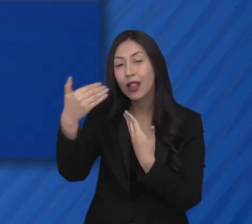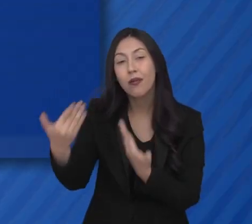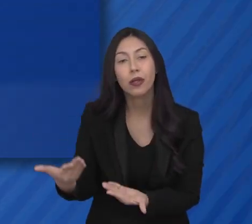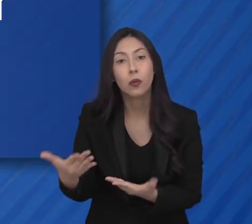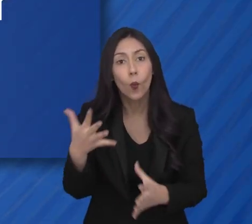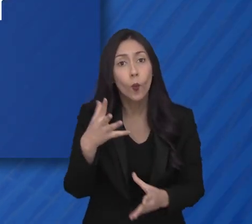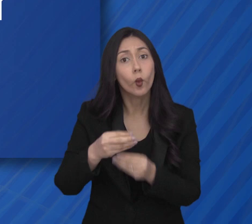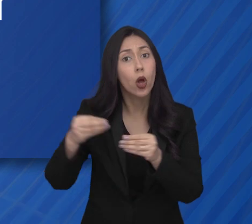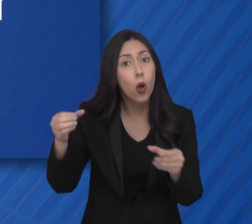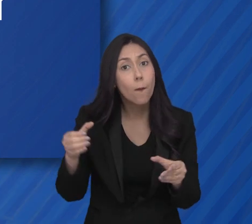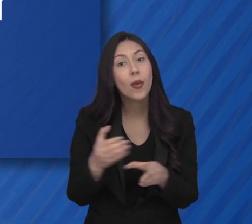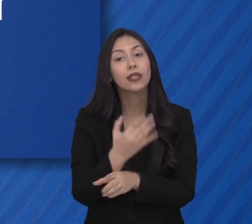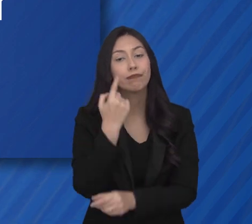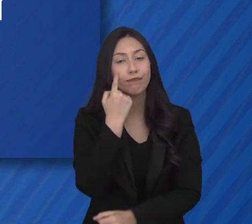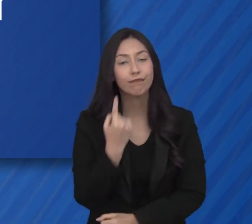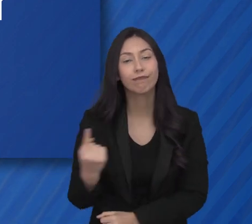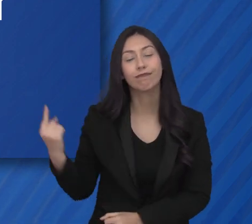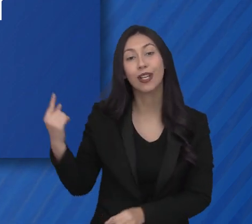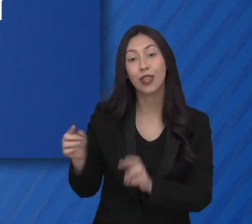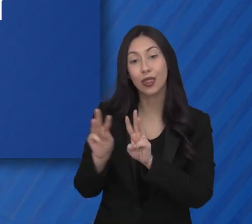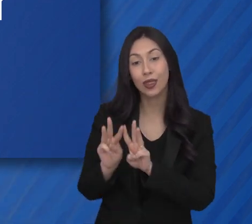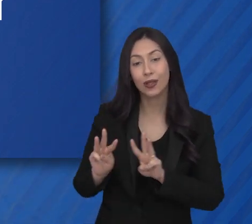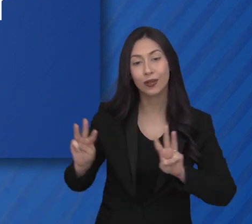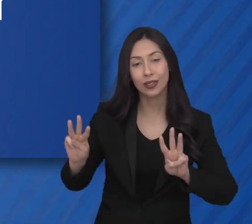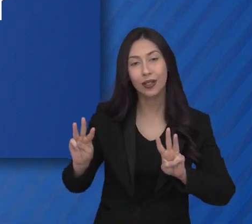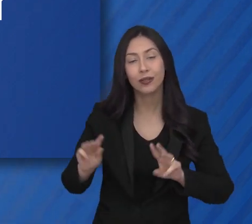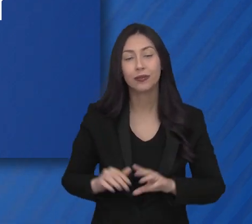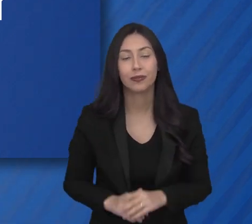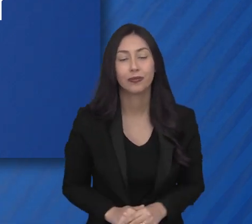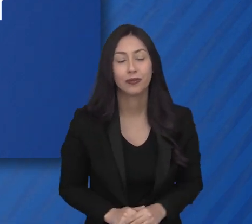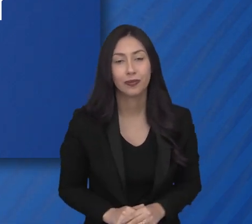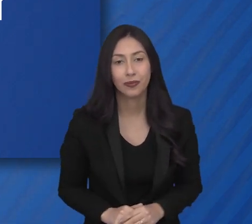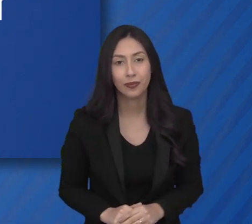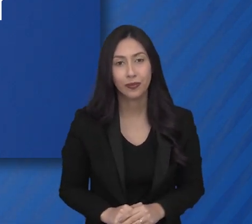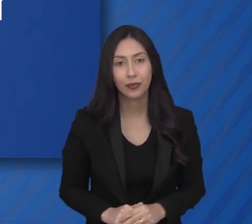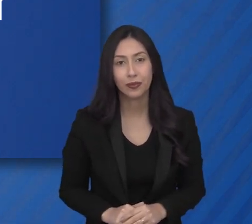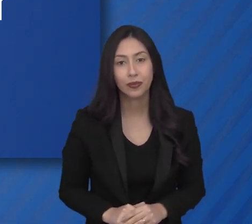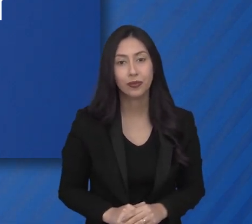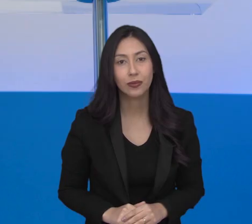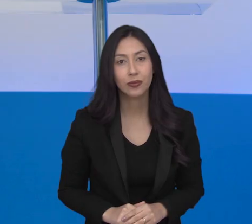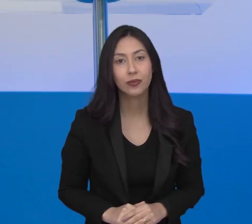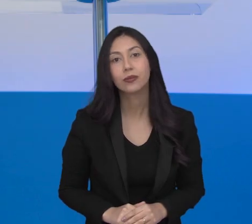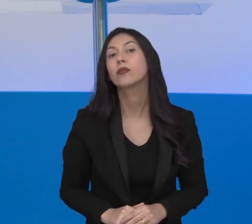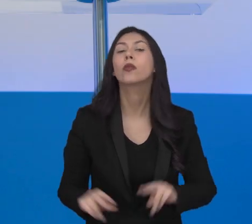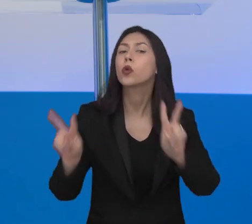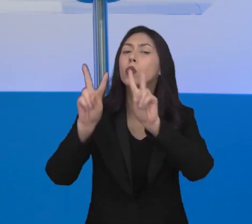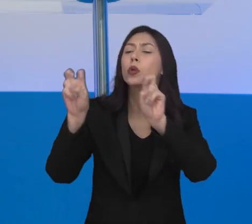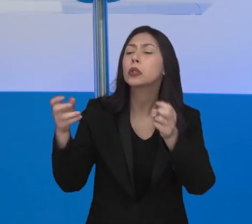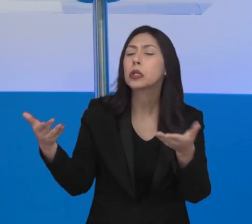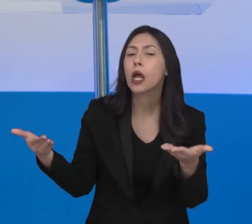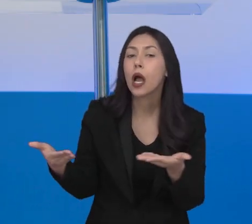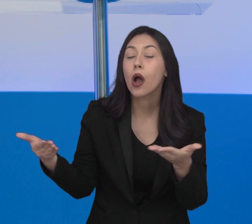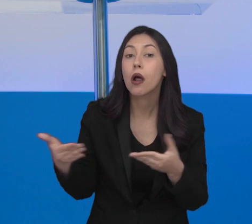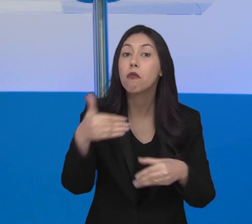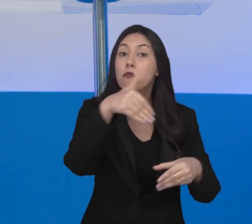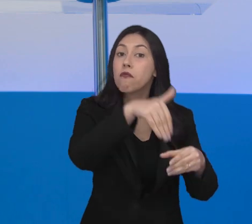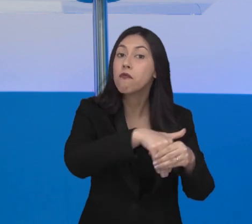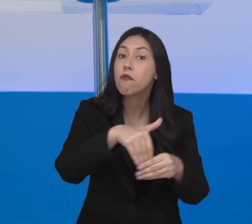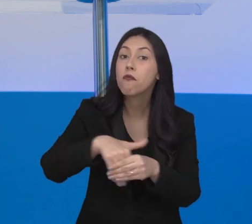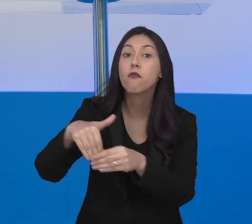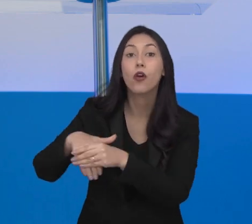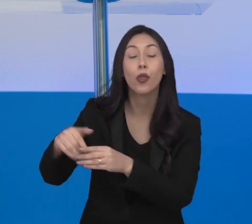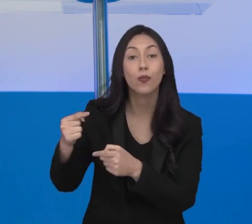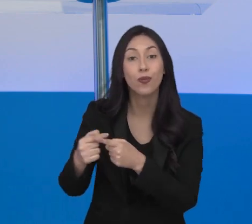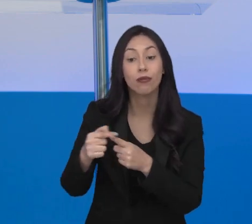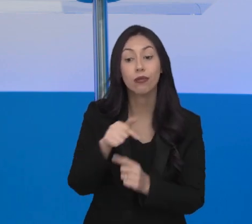honrarias. A pauta completa você confere no nosso site, no ícone Pauta das Sessões. E o nosso assunto agora é eleição,